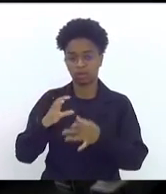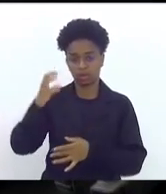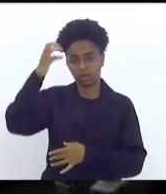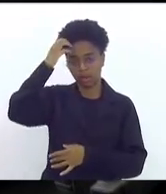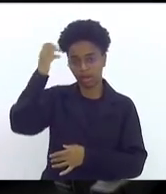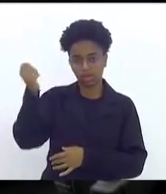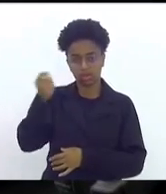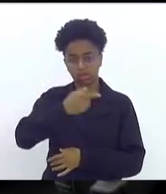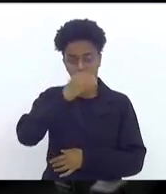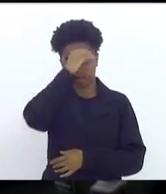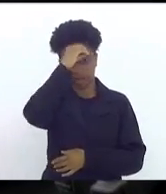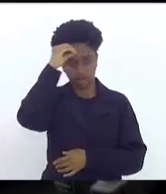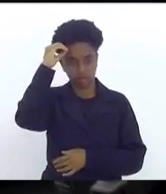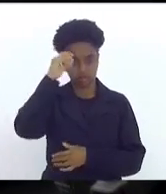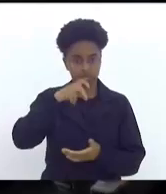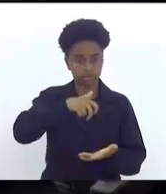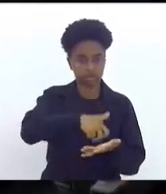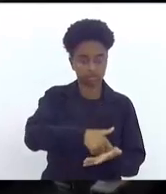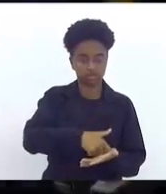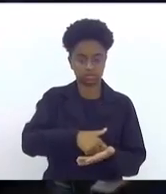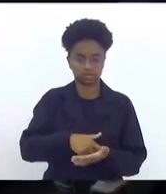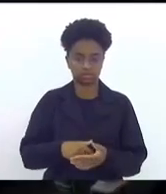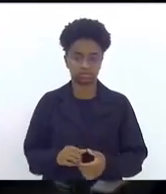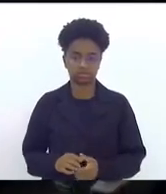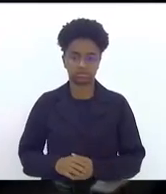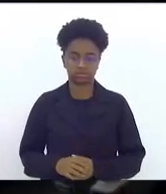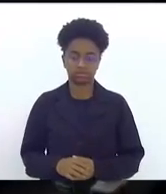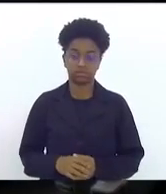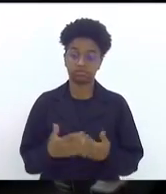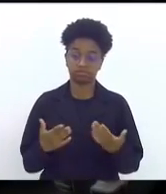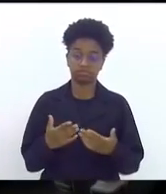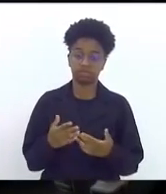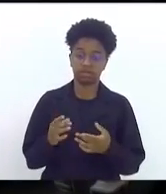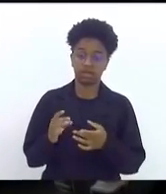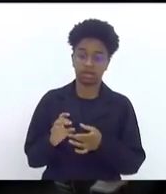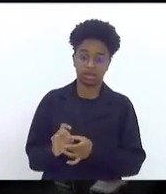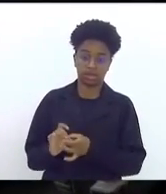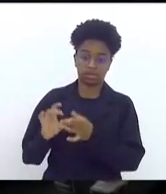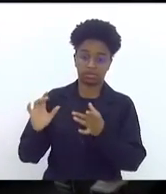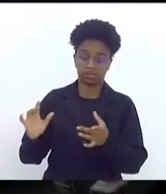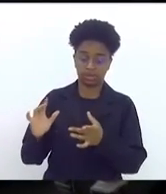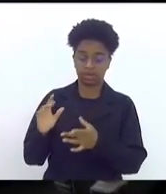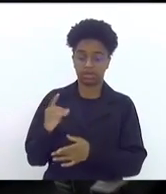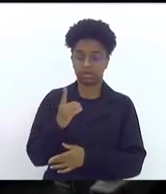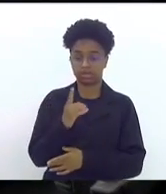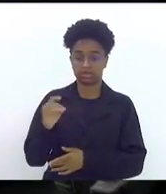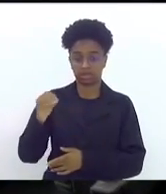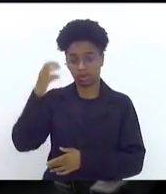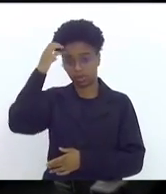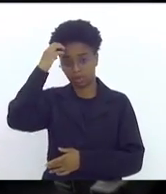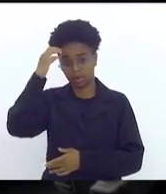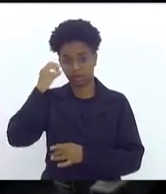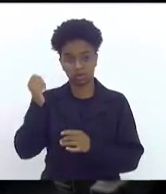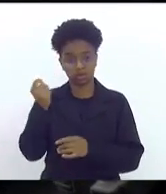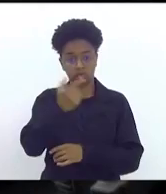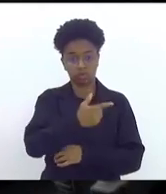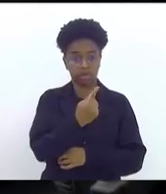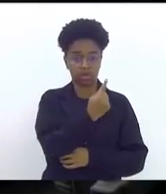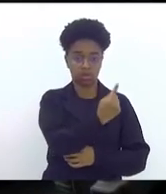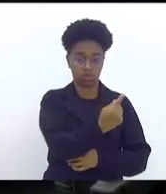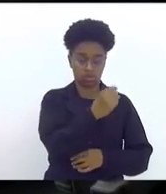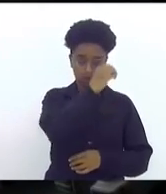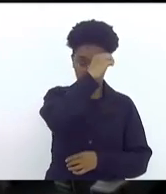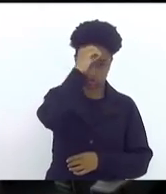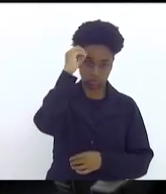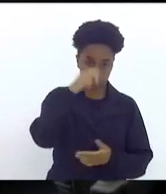um inocente, absolver 10 culpados do que condenar um inocente, absolver 100 culpados do que condenar um inocente. Não importa a cifra, o